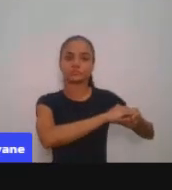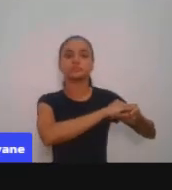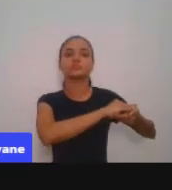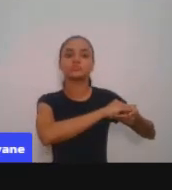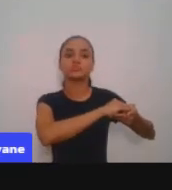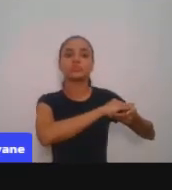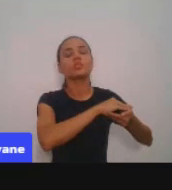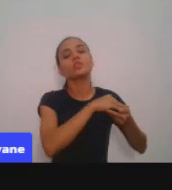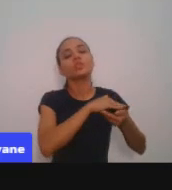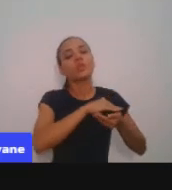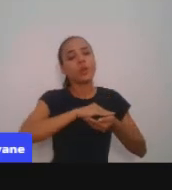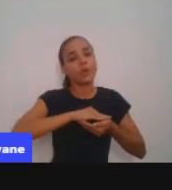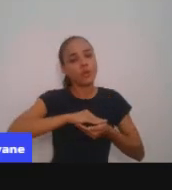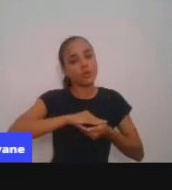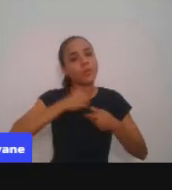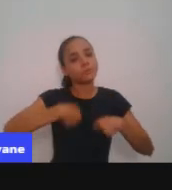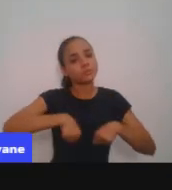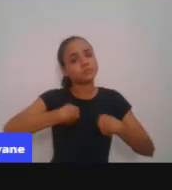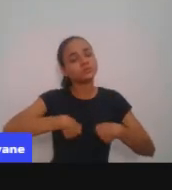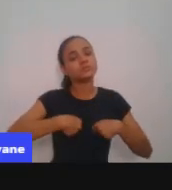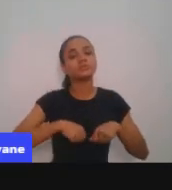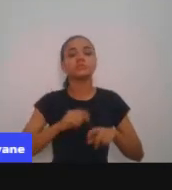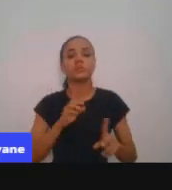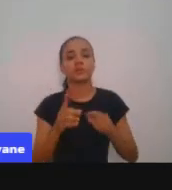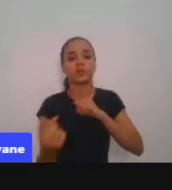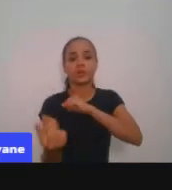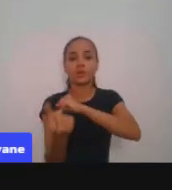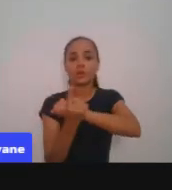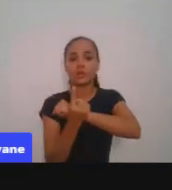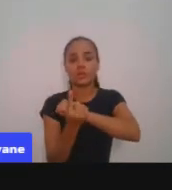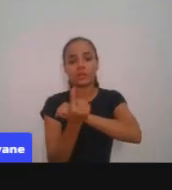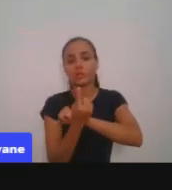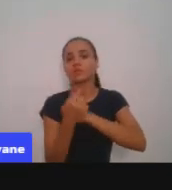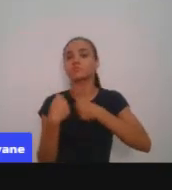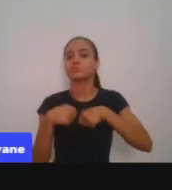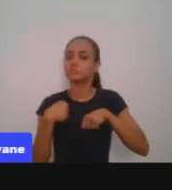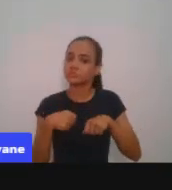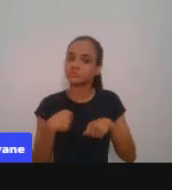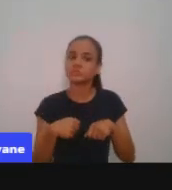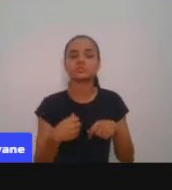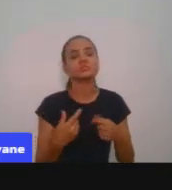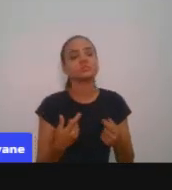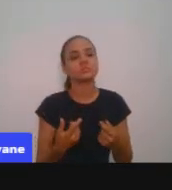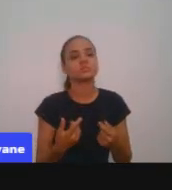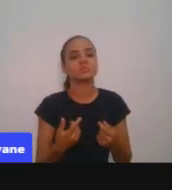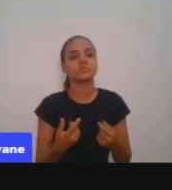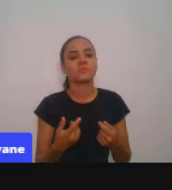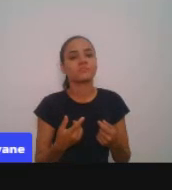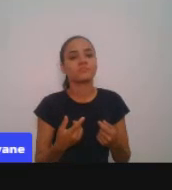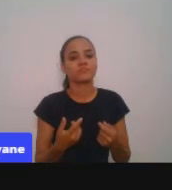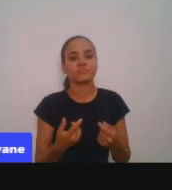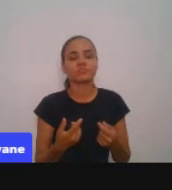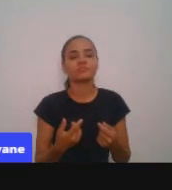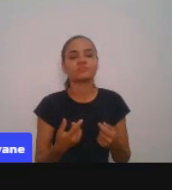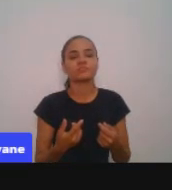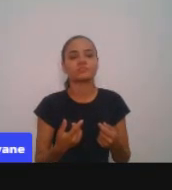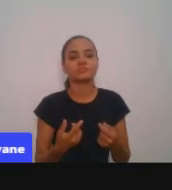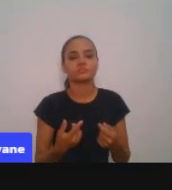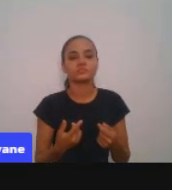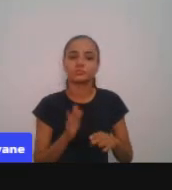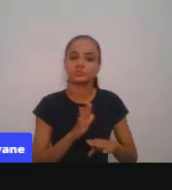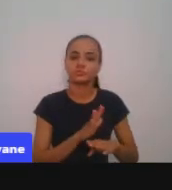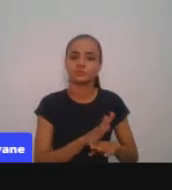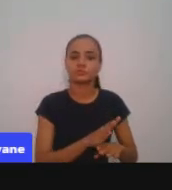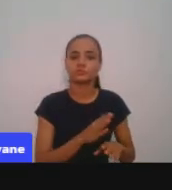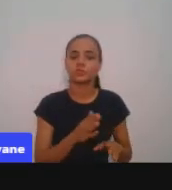Porque também vamos nos lembrar há um ano atrás, né, o que foi essa pandemia, né, o que